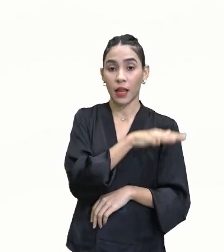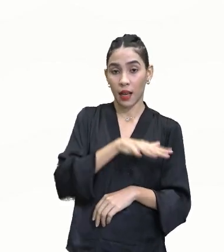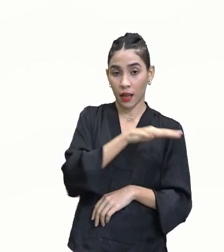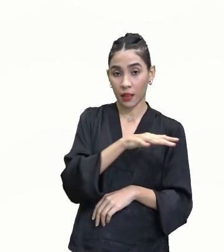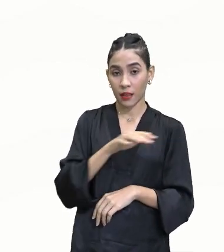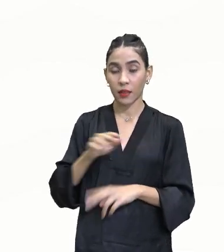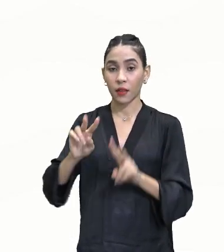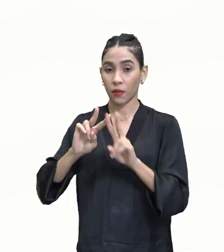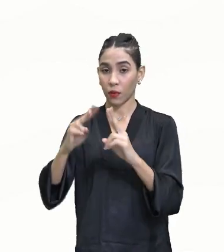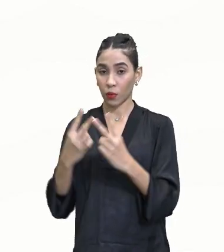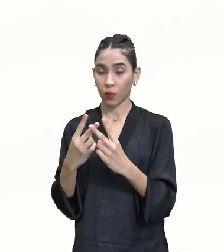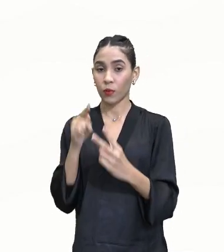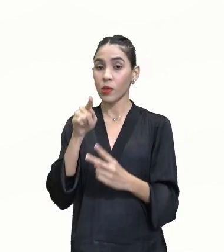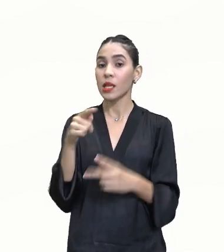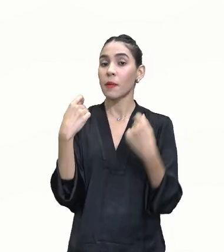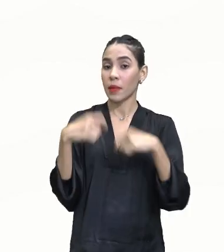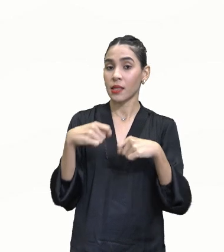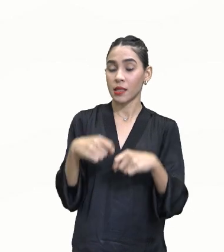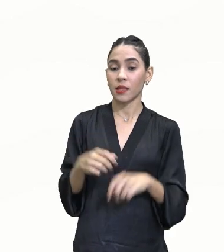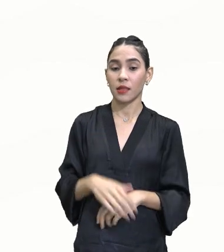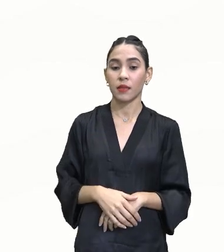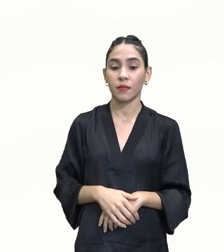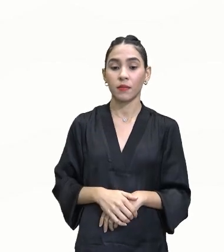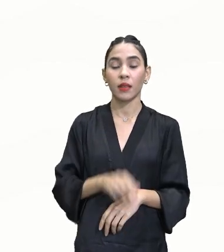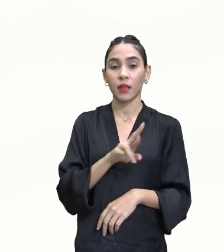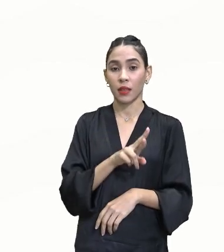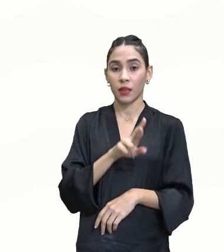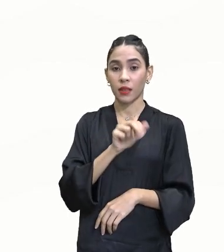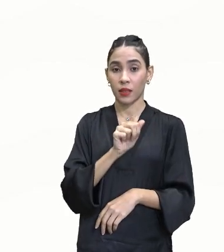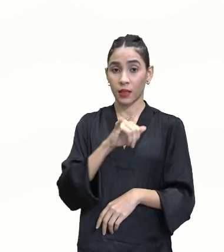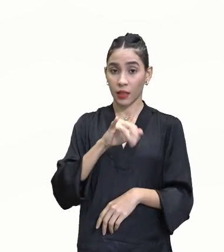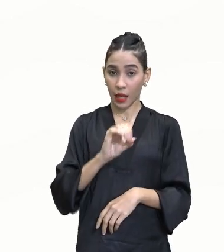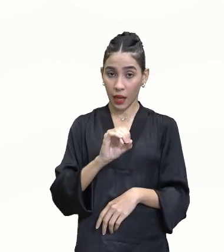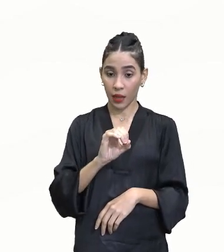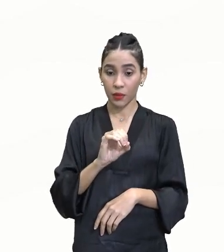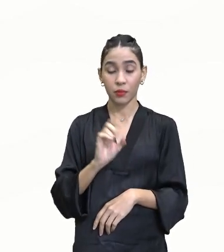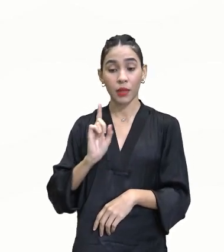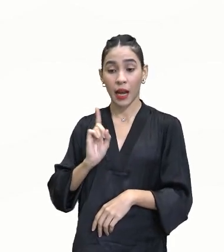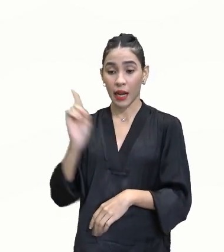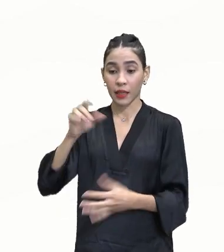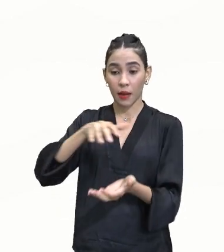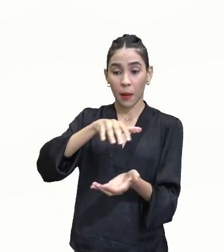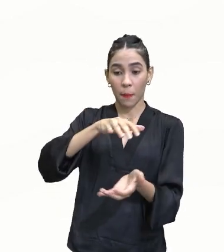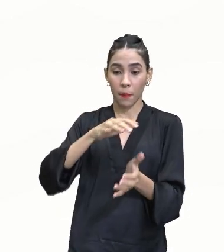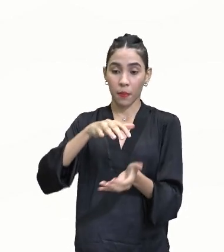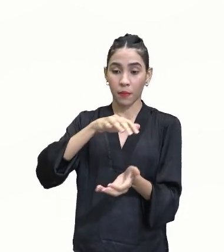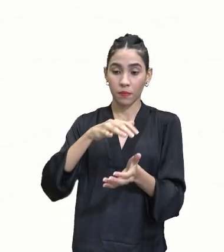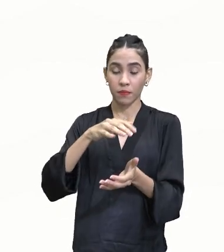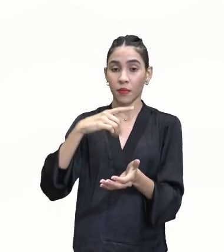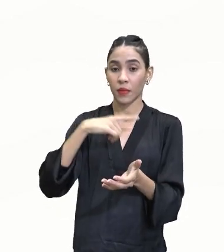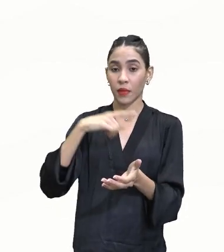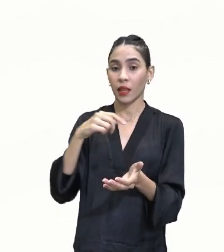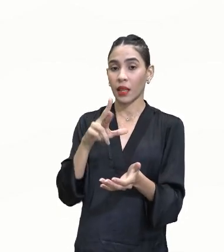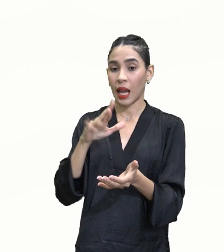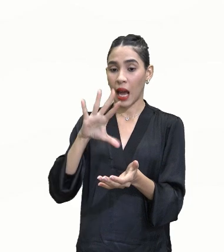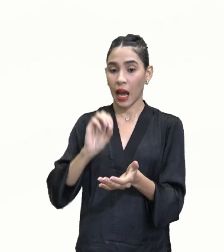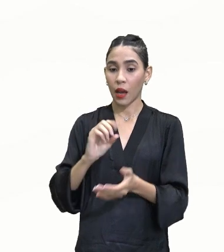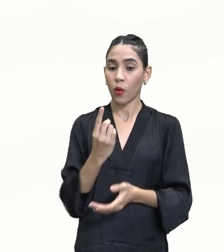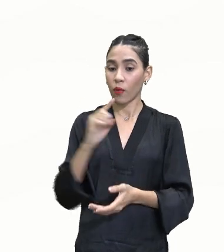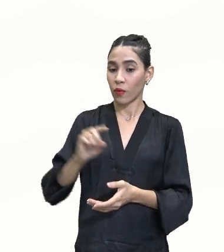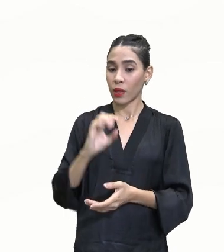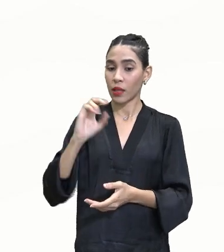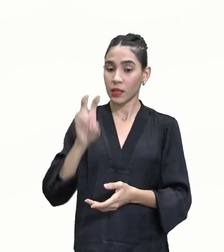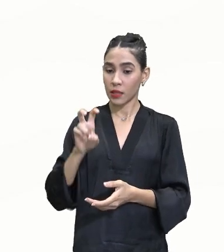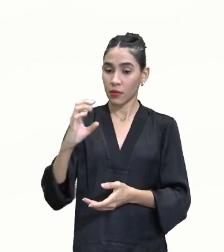quanto o volume, a gente precisa dessa informação aqui, ó, do raio. E está dizendo que o raio tem a medida de